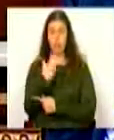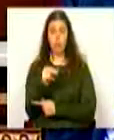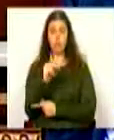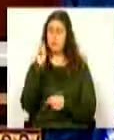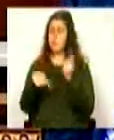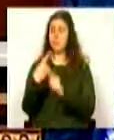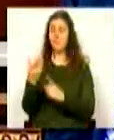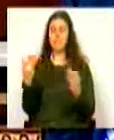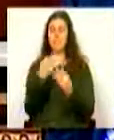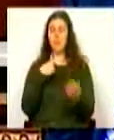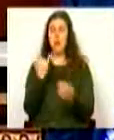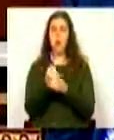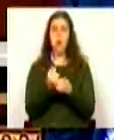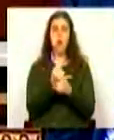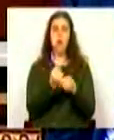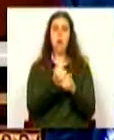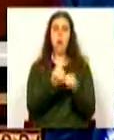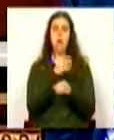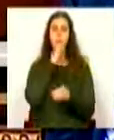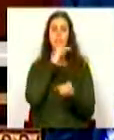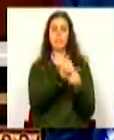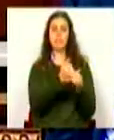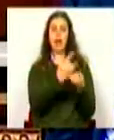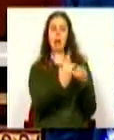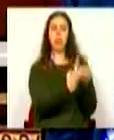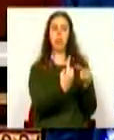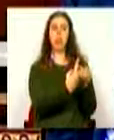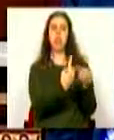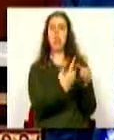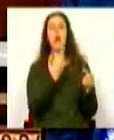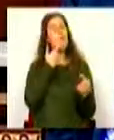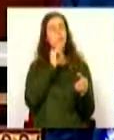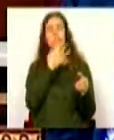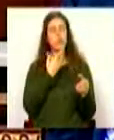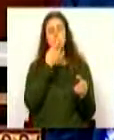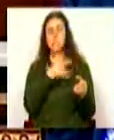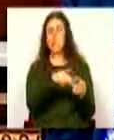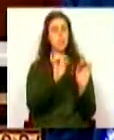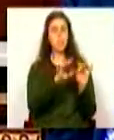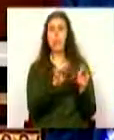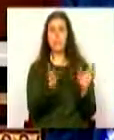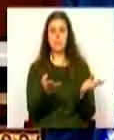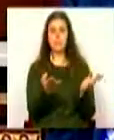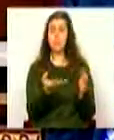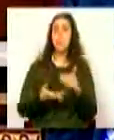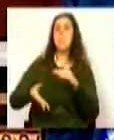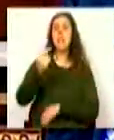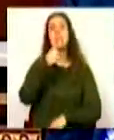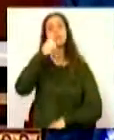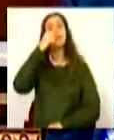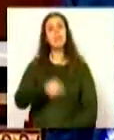nós ficaríamos numa ilha ferroviária e é isso que não podemos permitir. E mais, e